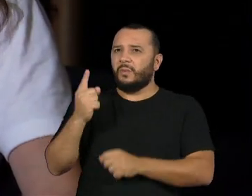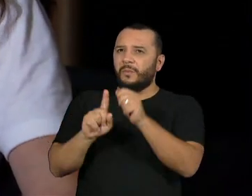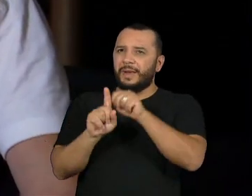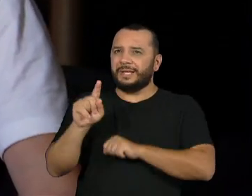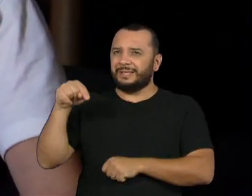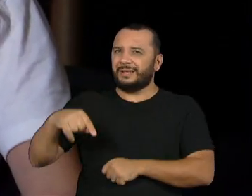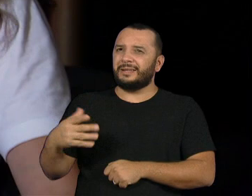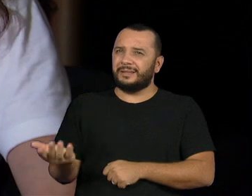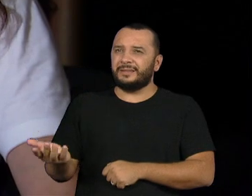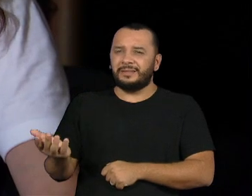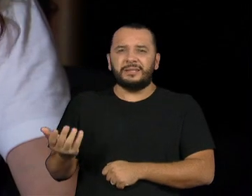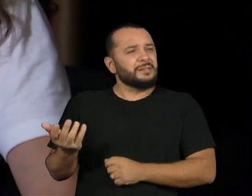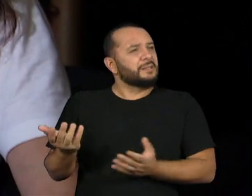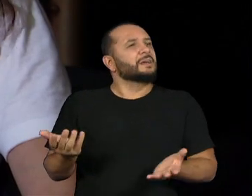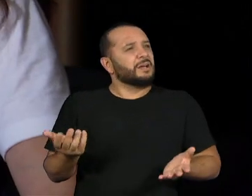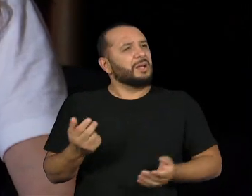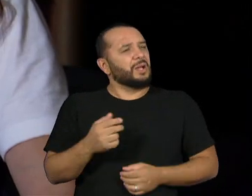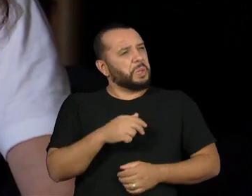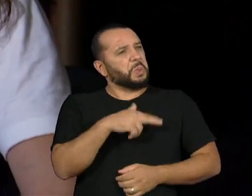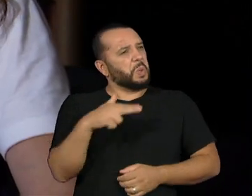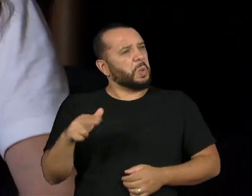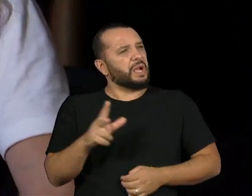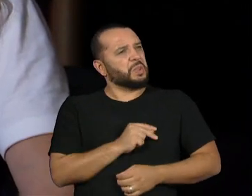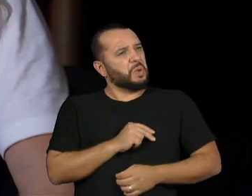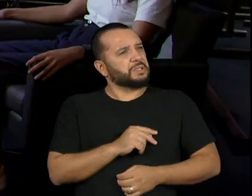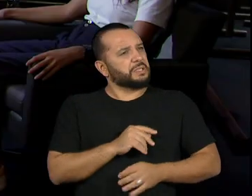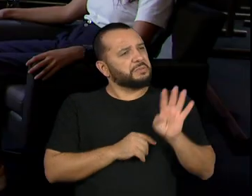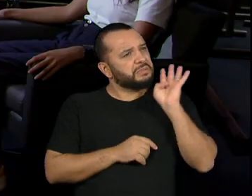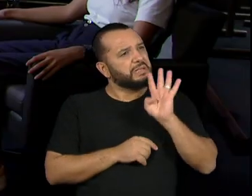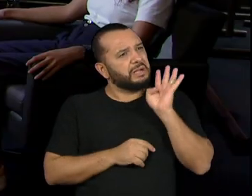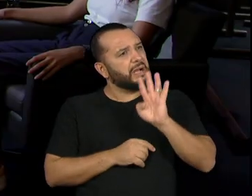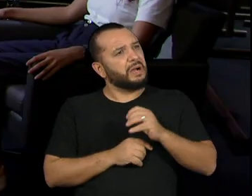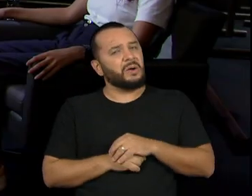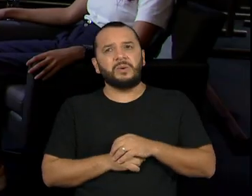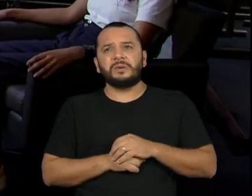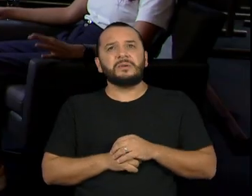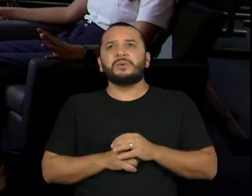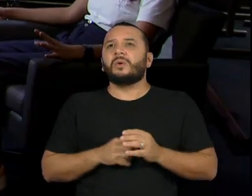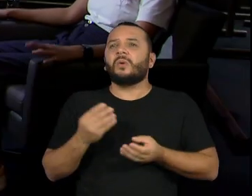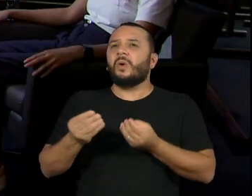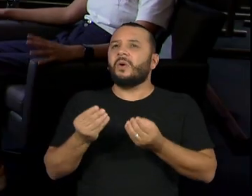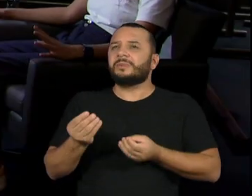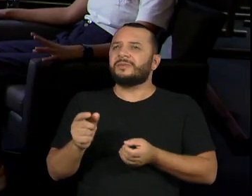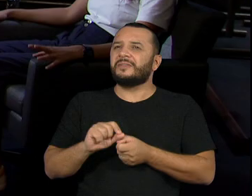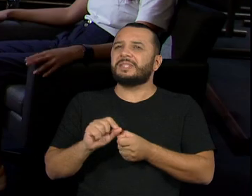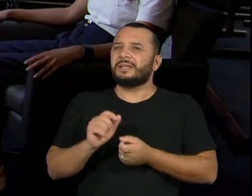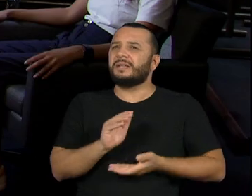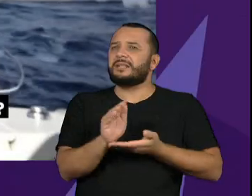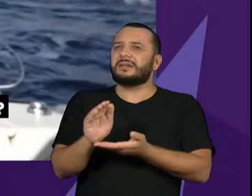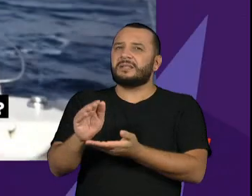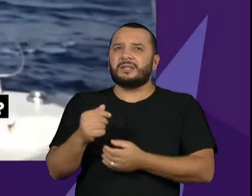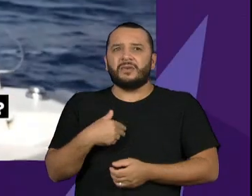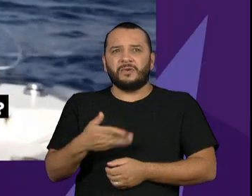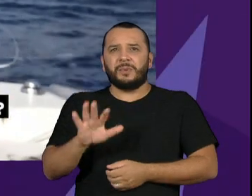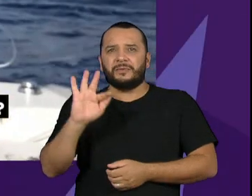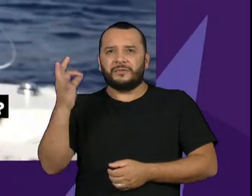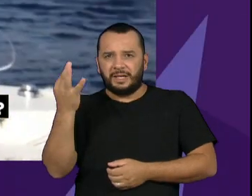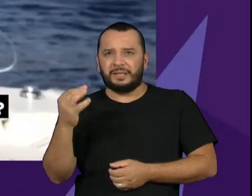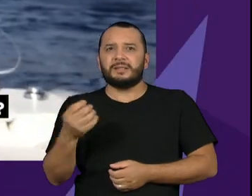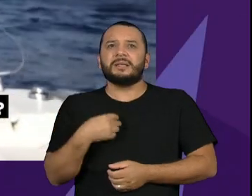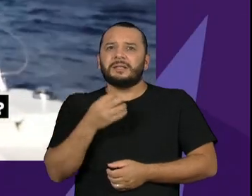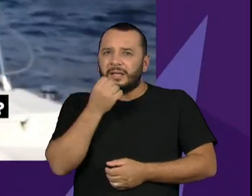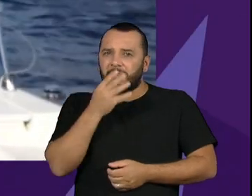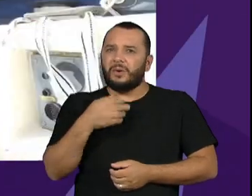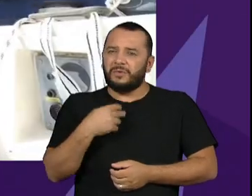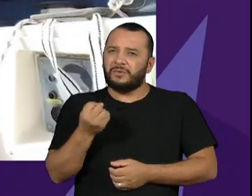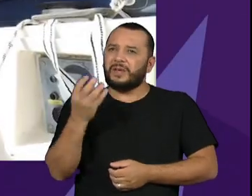Ah, na Noruega? Puxa, bacana. Ah, o que você vai fazer com ela? Eu vou pra França. Tá louco, mas é uma viagem